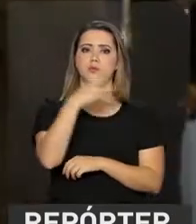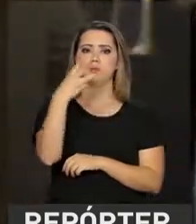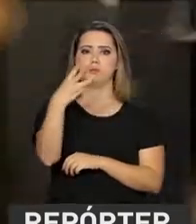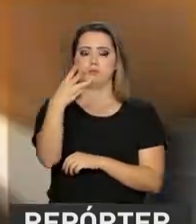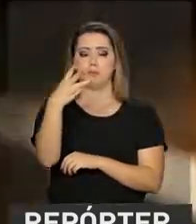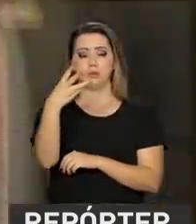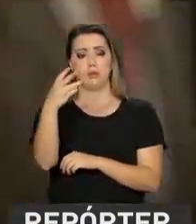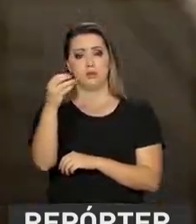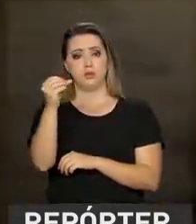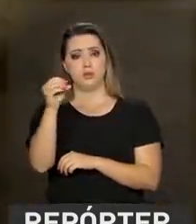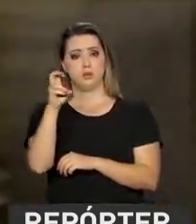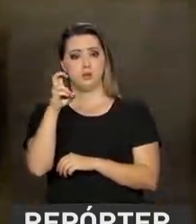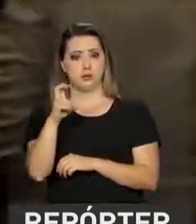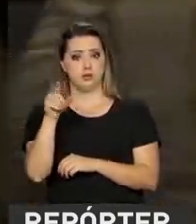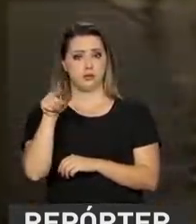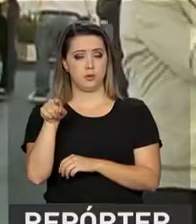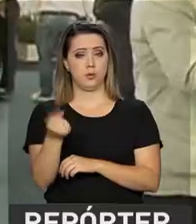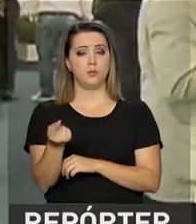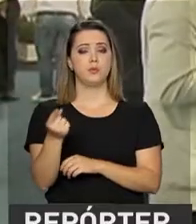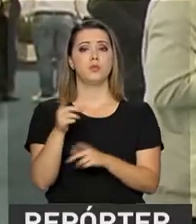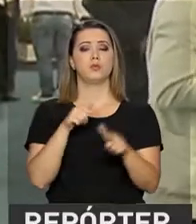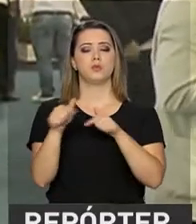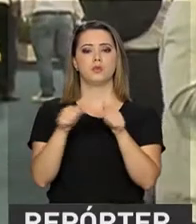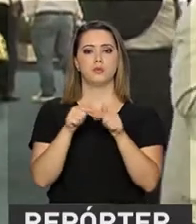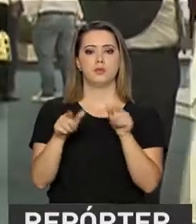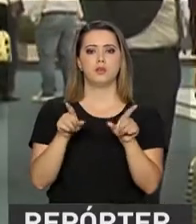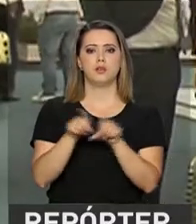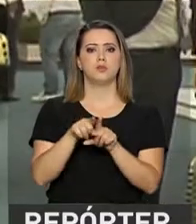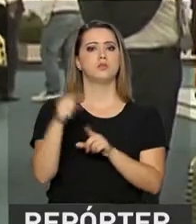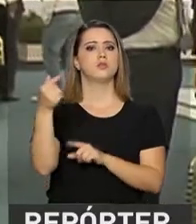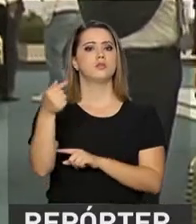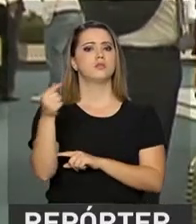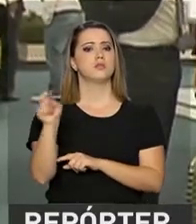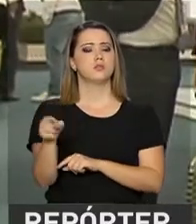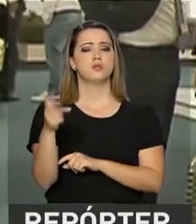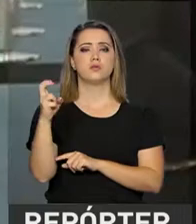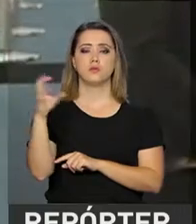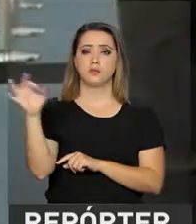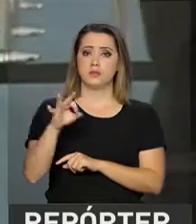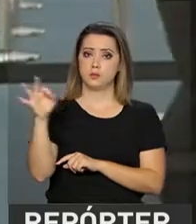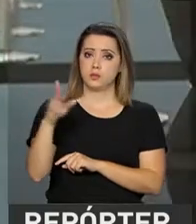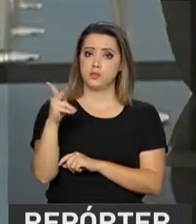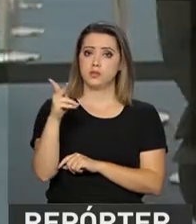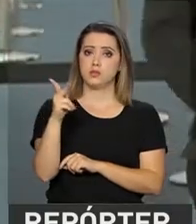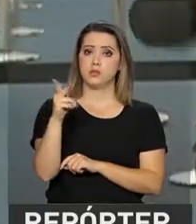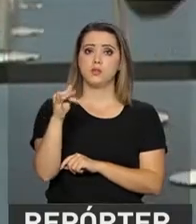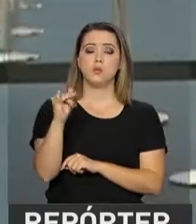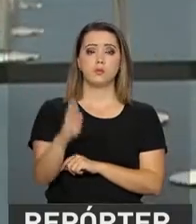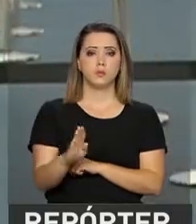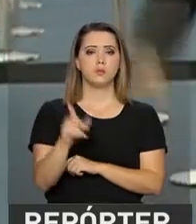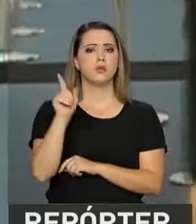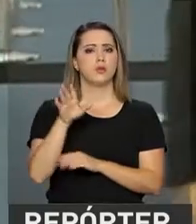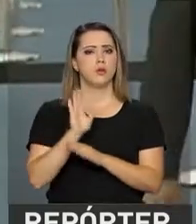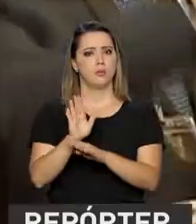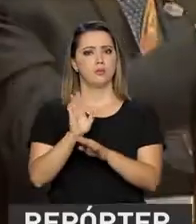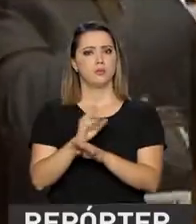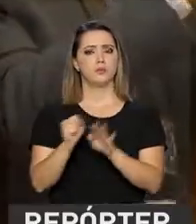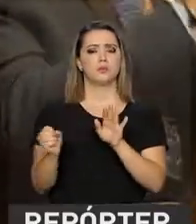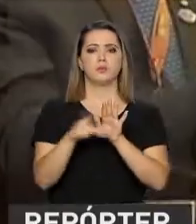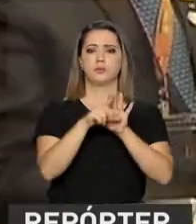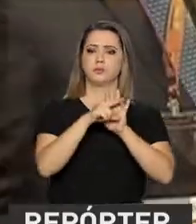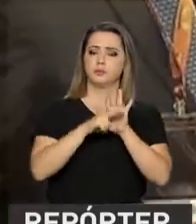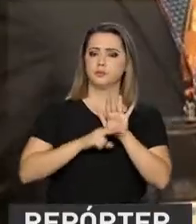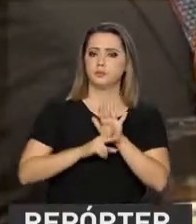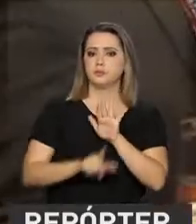e 3,5% do PIB, a soma de todas as riquezas e serviços produzidos pelo país. Um setor que apoia as reformas